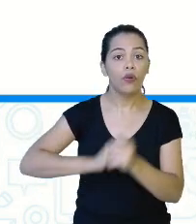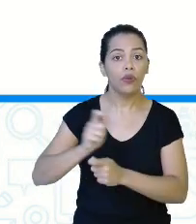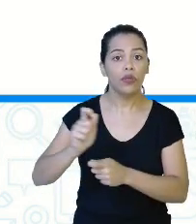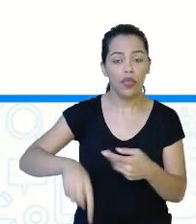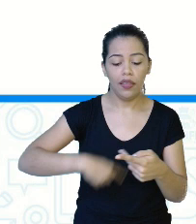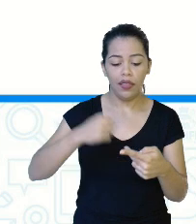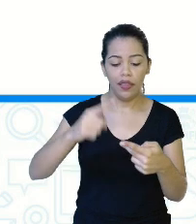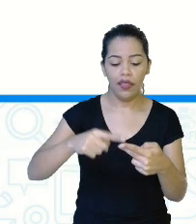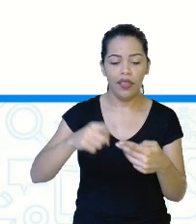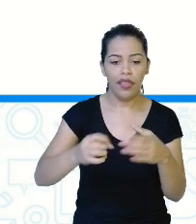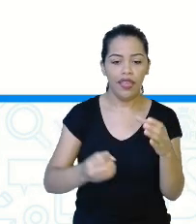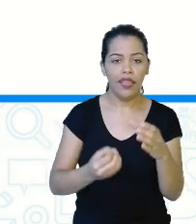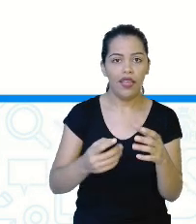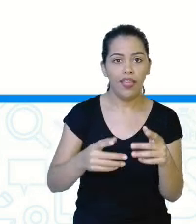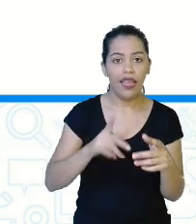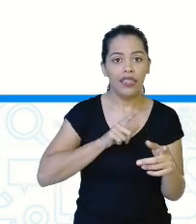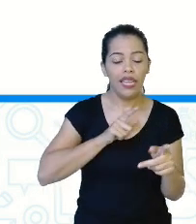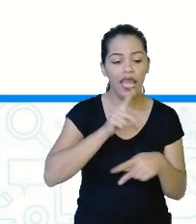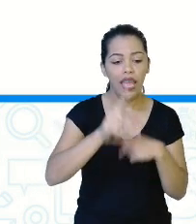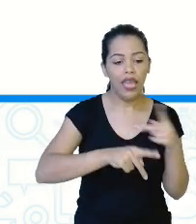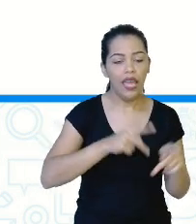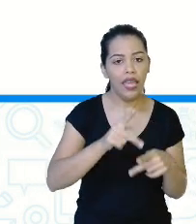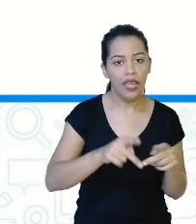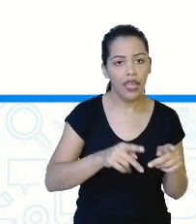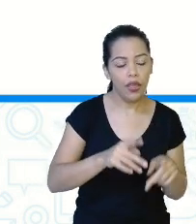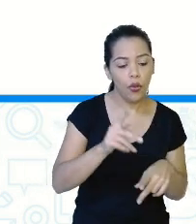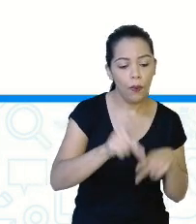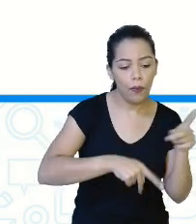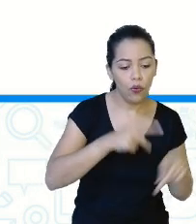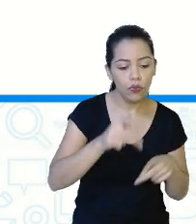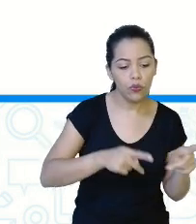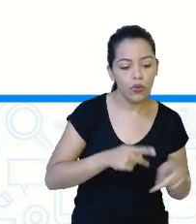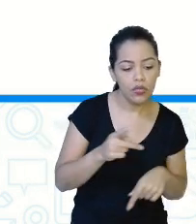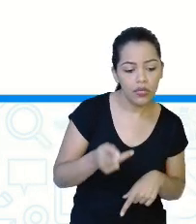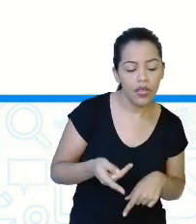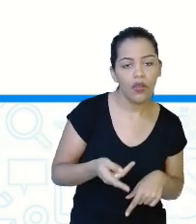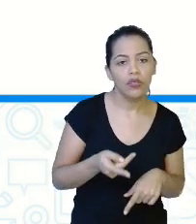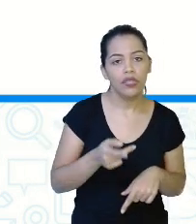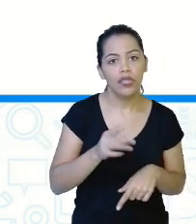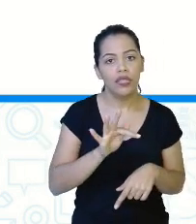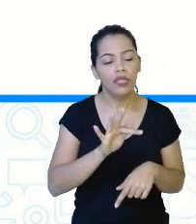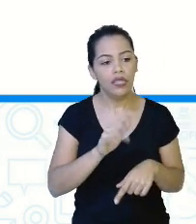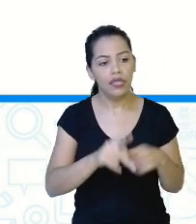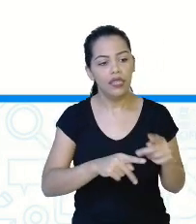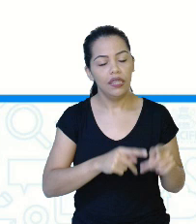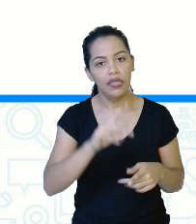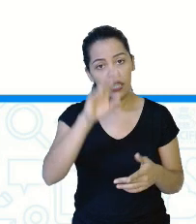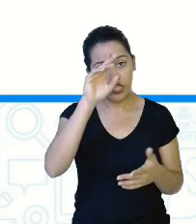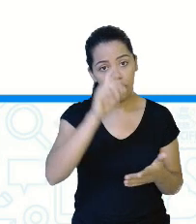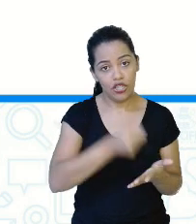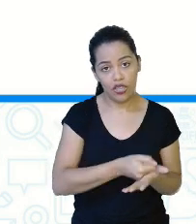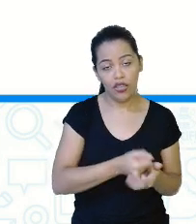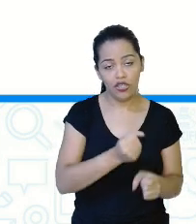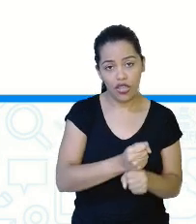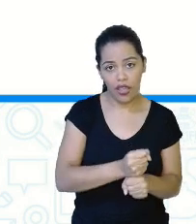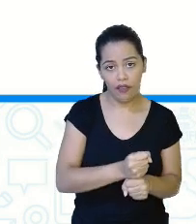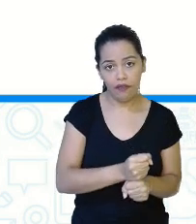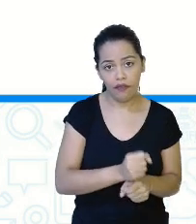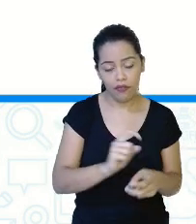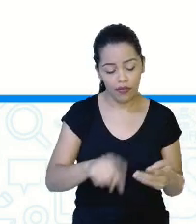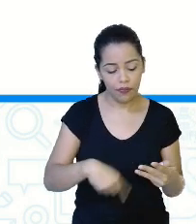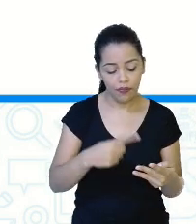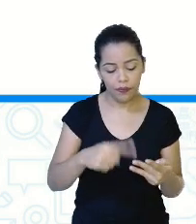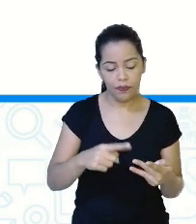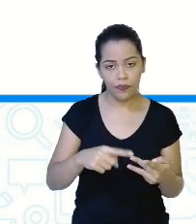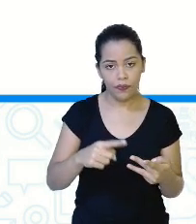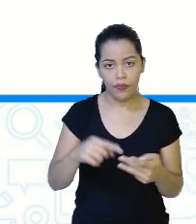por fazendeiros e senhores de engenho, verdadeiro ou falso? Comunidades formadas por descendentes de escravizados